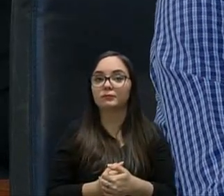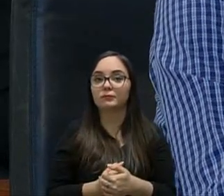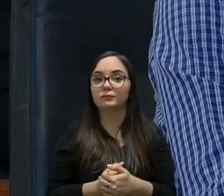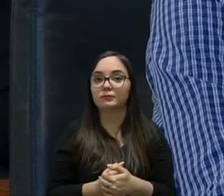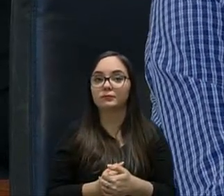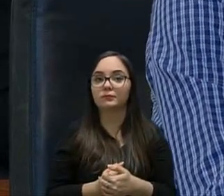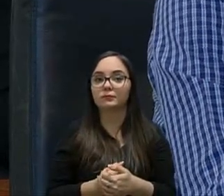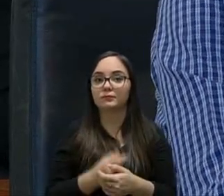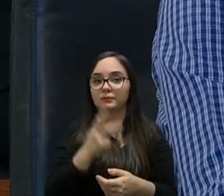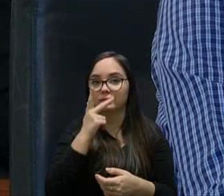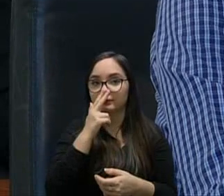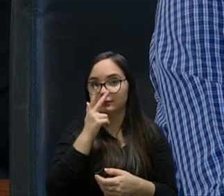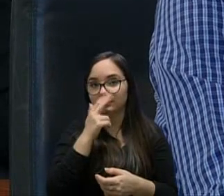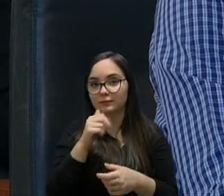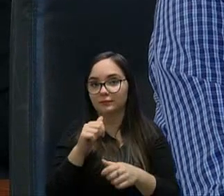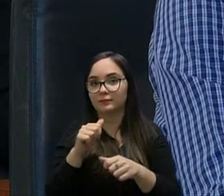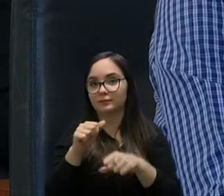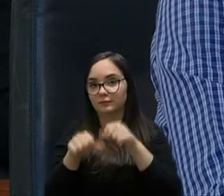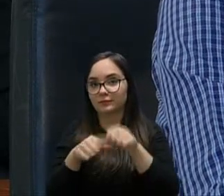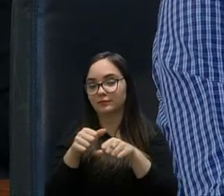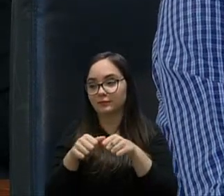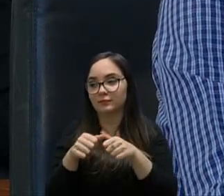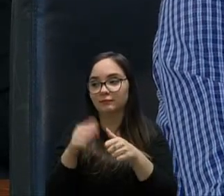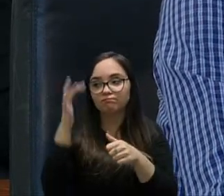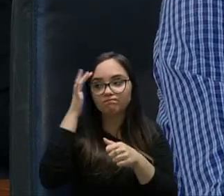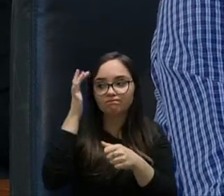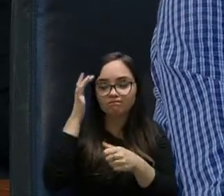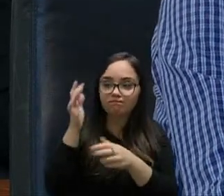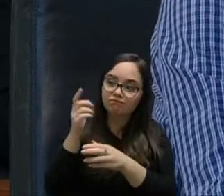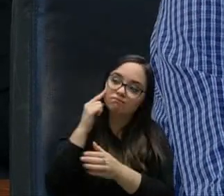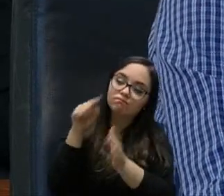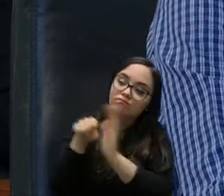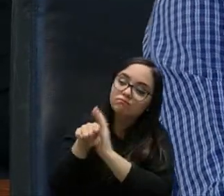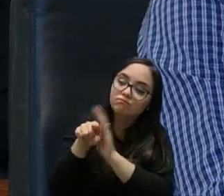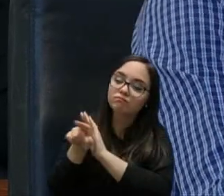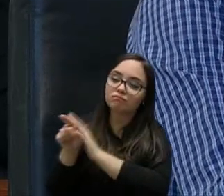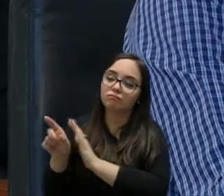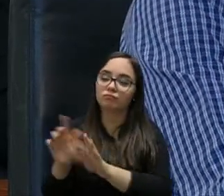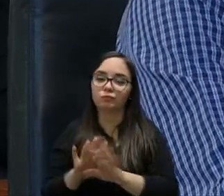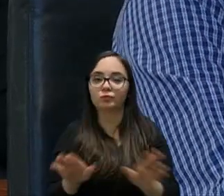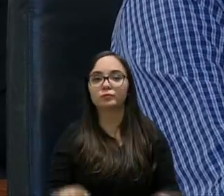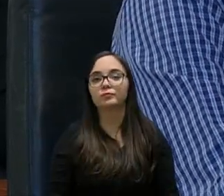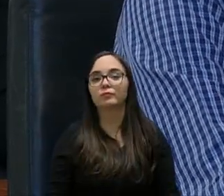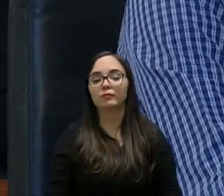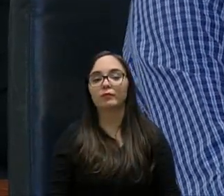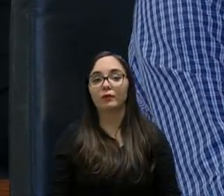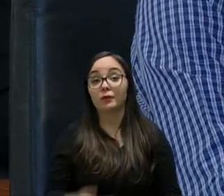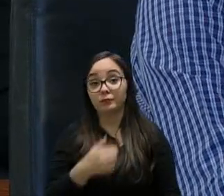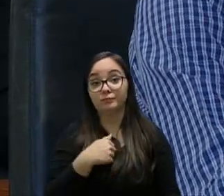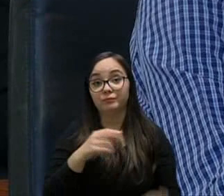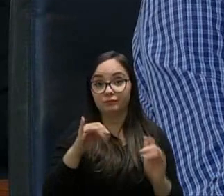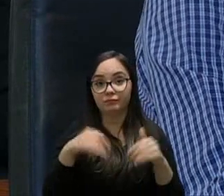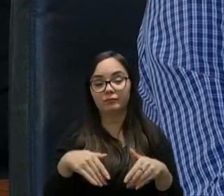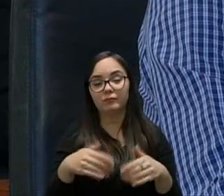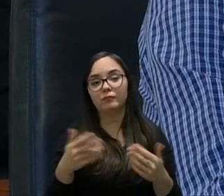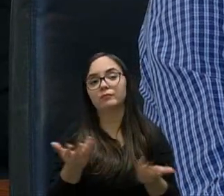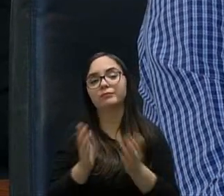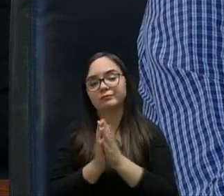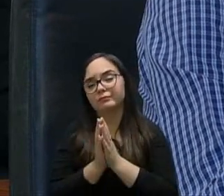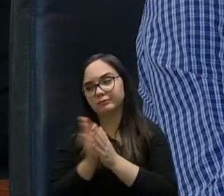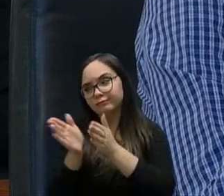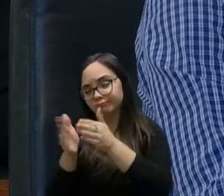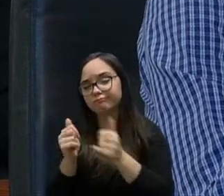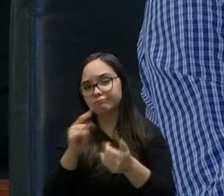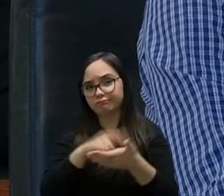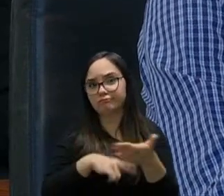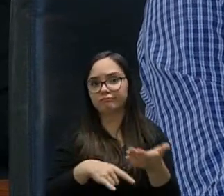vai caldo de galinha prudência não faz mal para ninguém então para encerrar aqui agora nessa parte é solicitar os